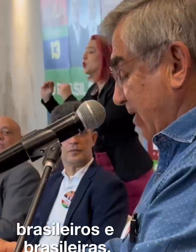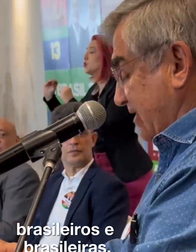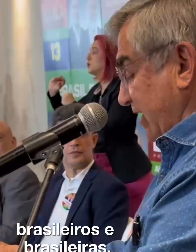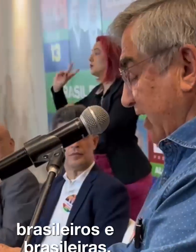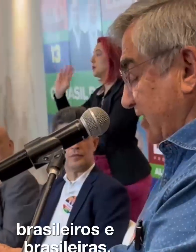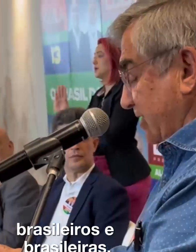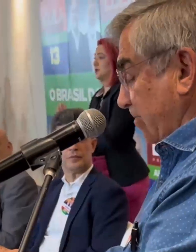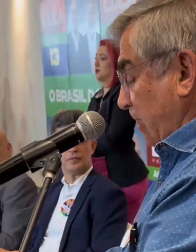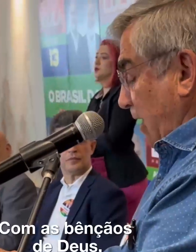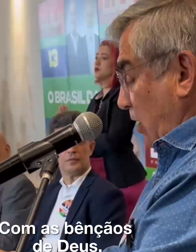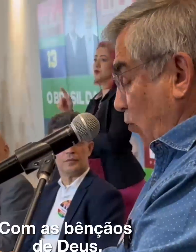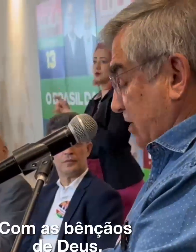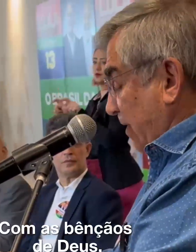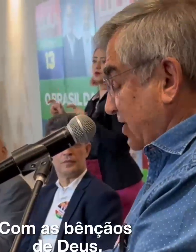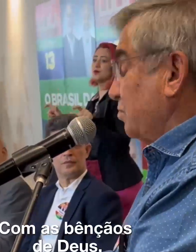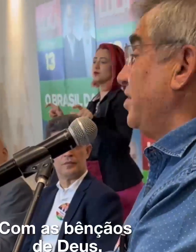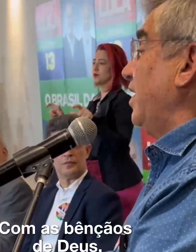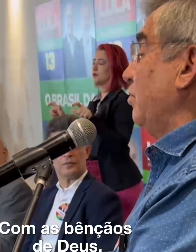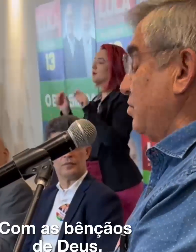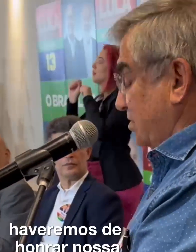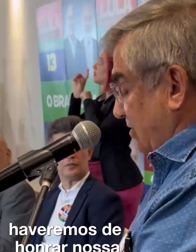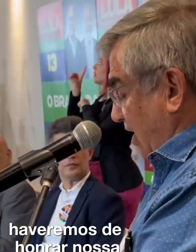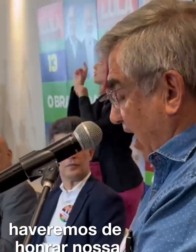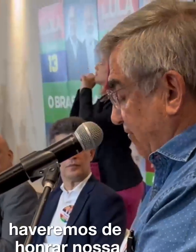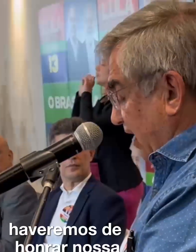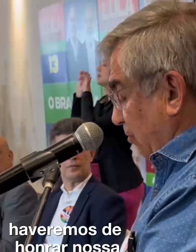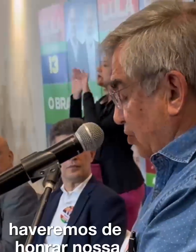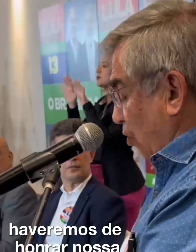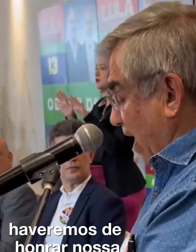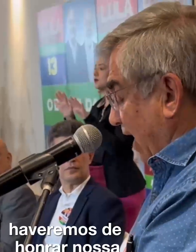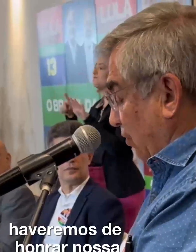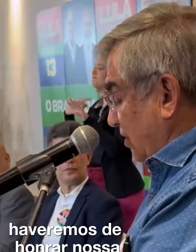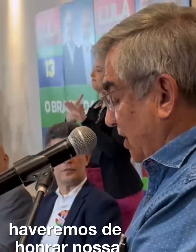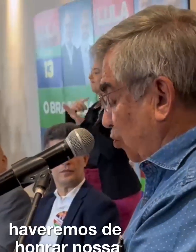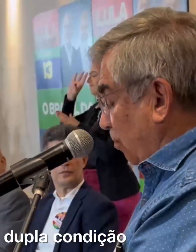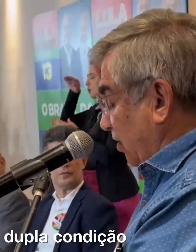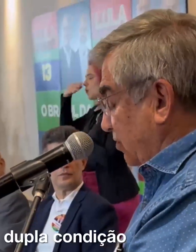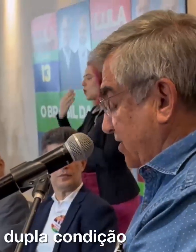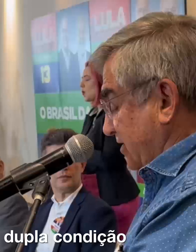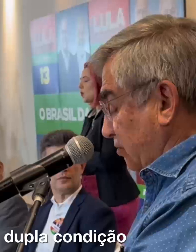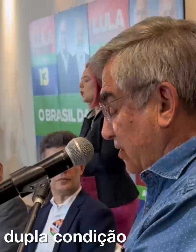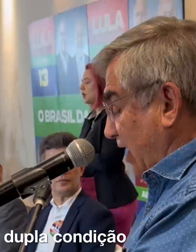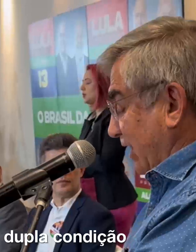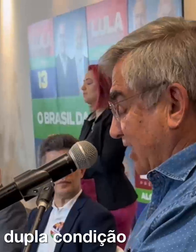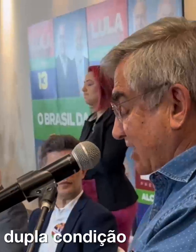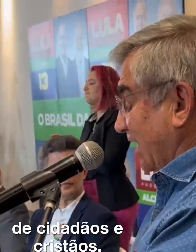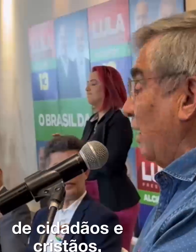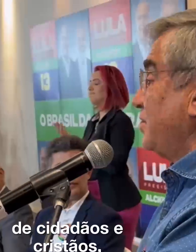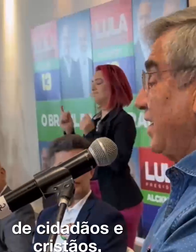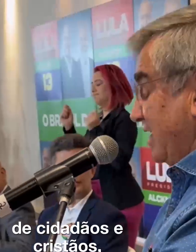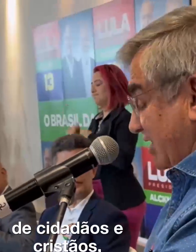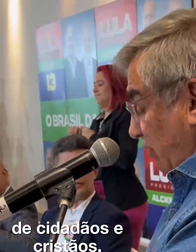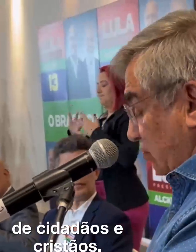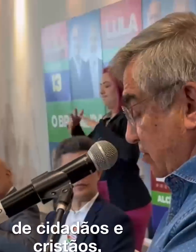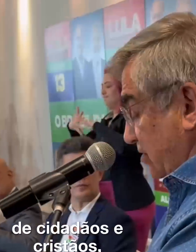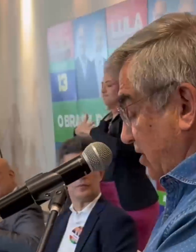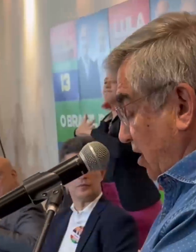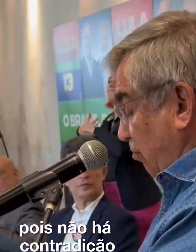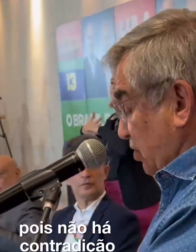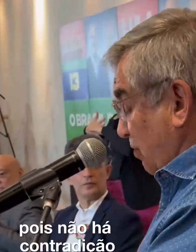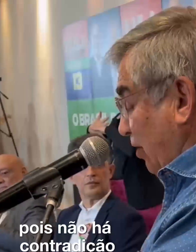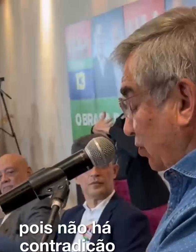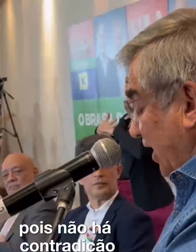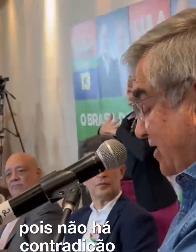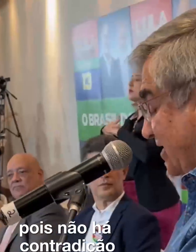e brasileiras mas bençãos de Deus abriremos de honrar nossa dupla condição e cidadãos e cristãos